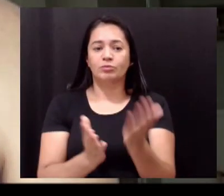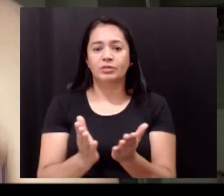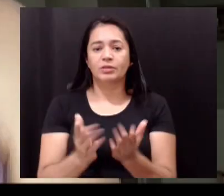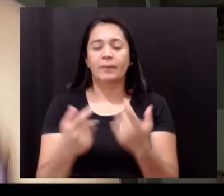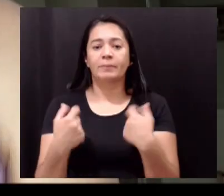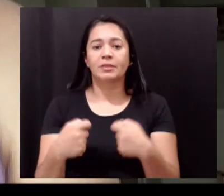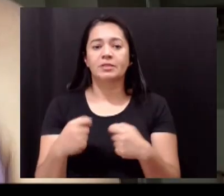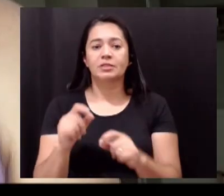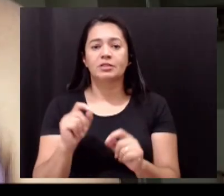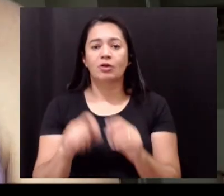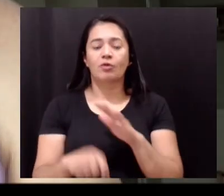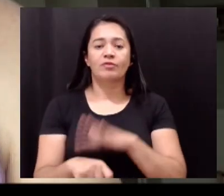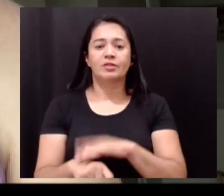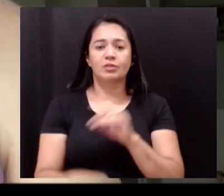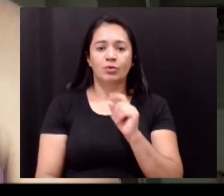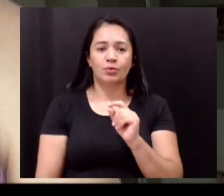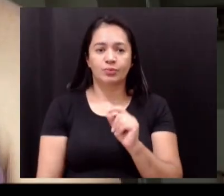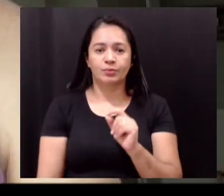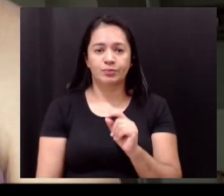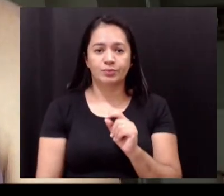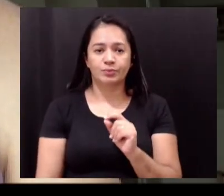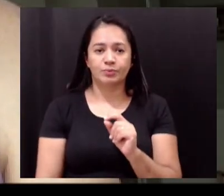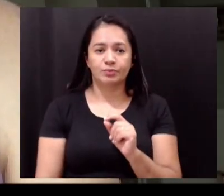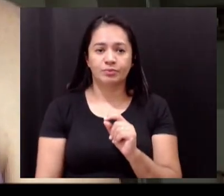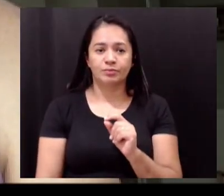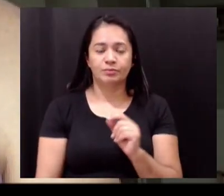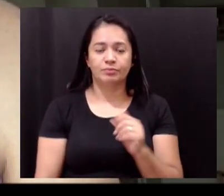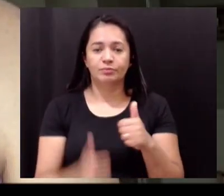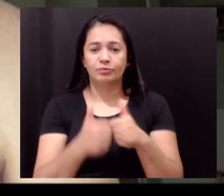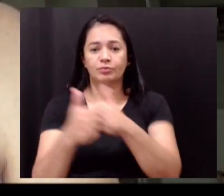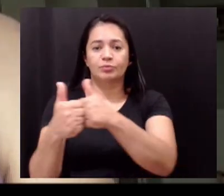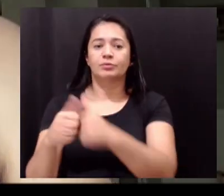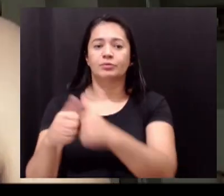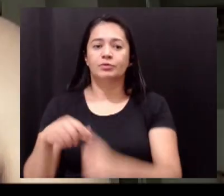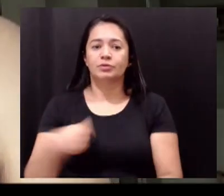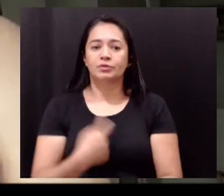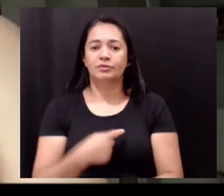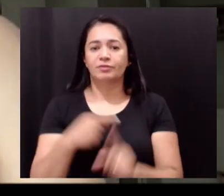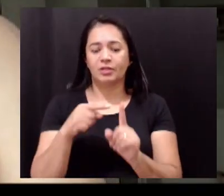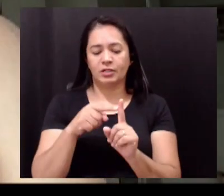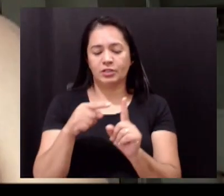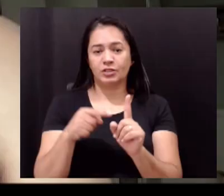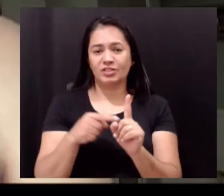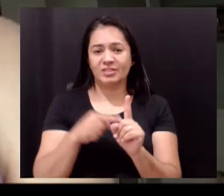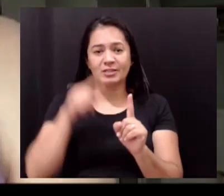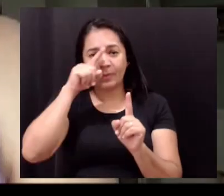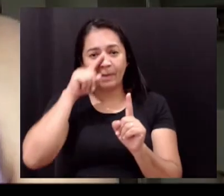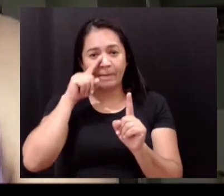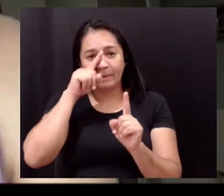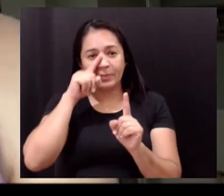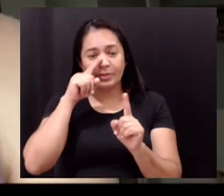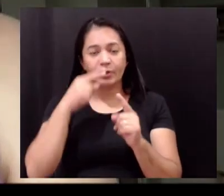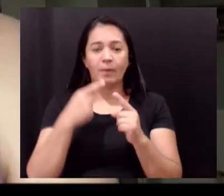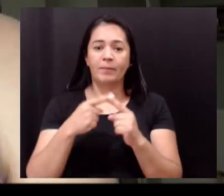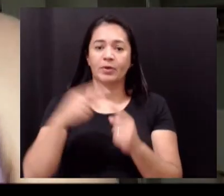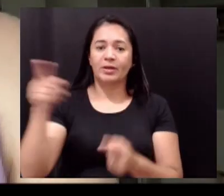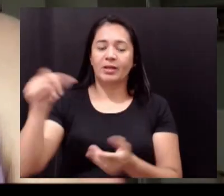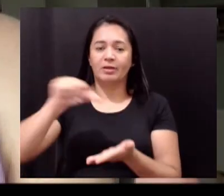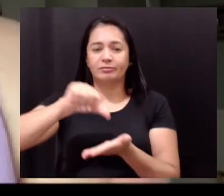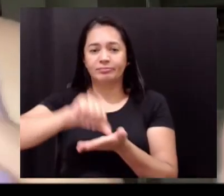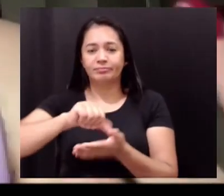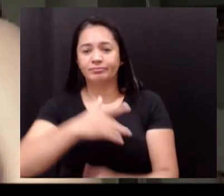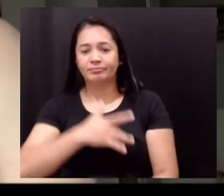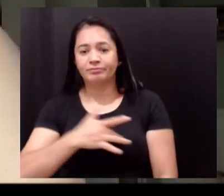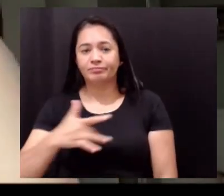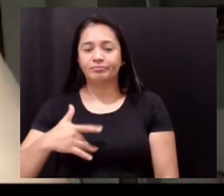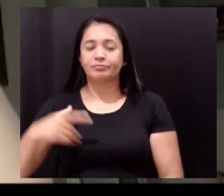feita o acompanhamento que a gente chama de gestação de alto risco. Quando a gente vai na UBS, vai no médico, ele